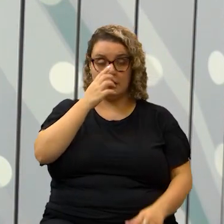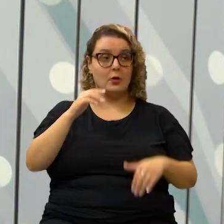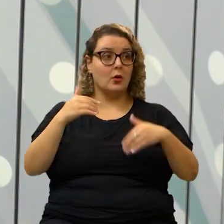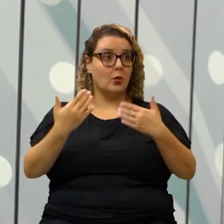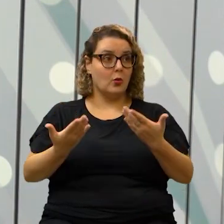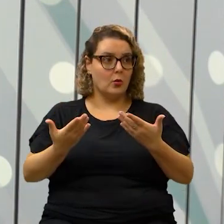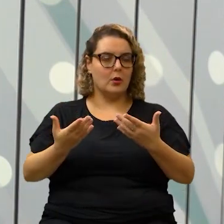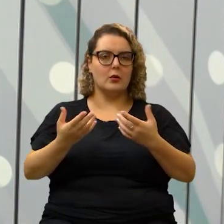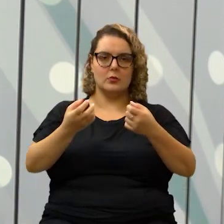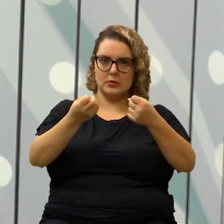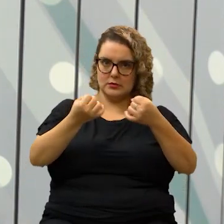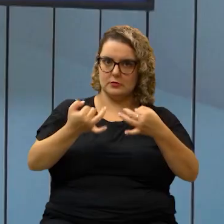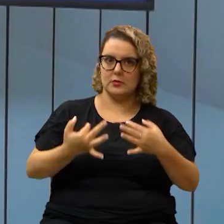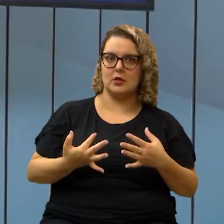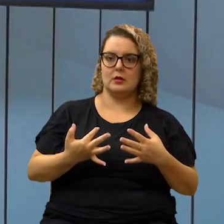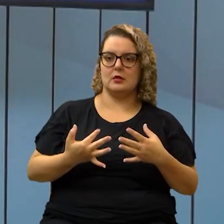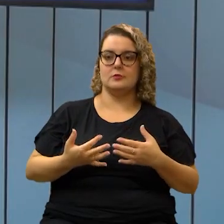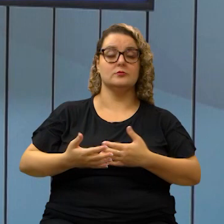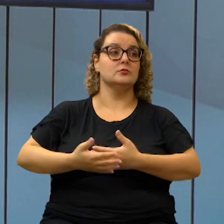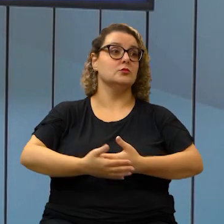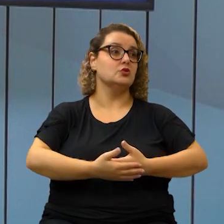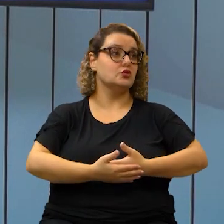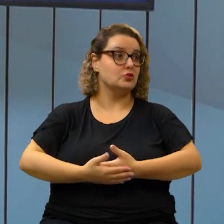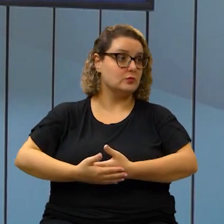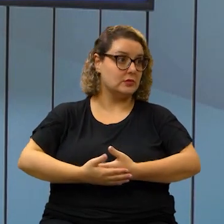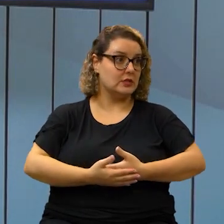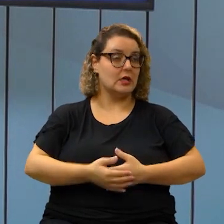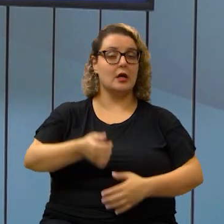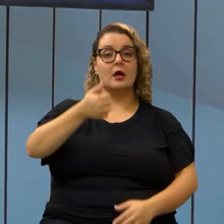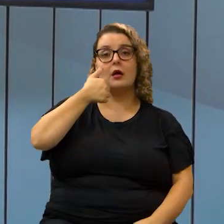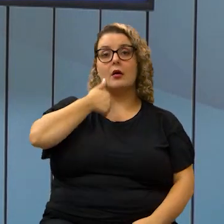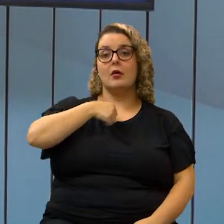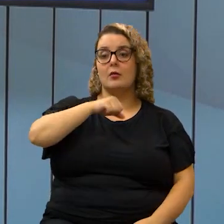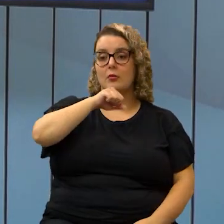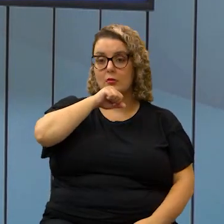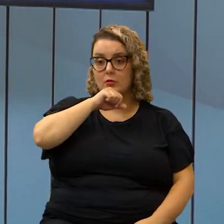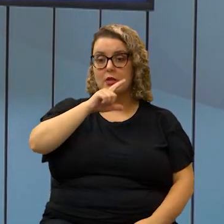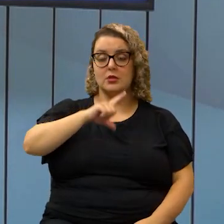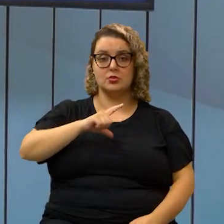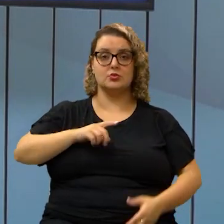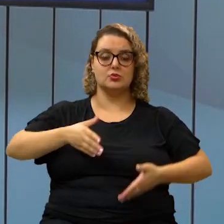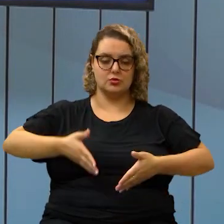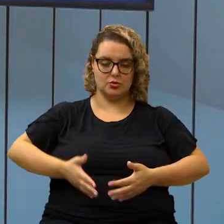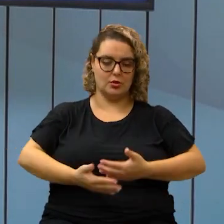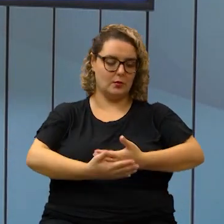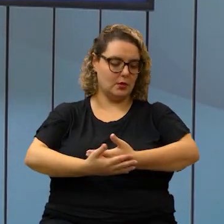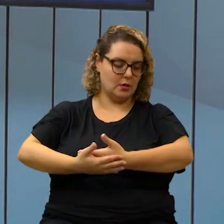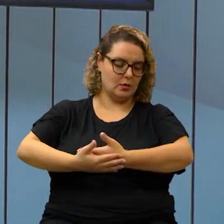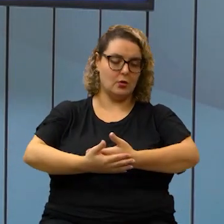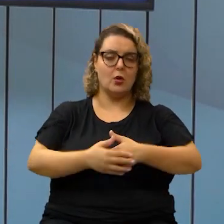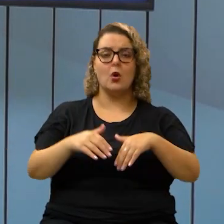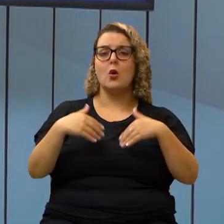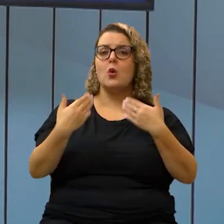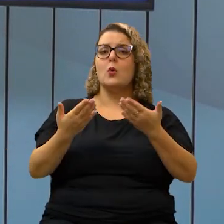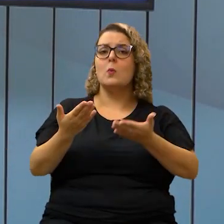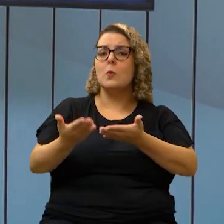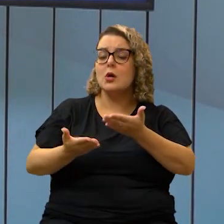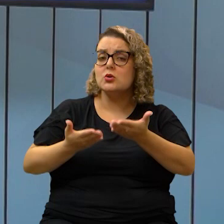né? As mamães que acabaram de ter aí os filhos, quais seriam os cuidados mais necessários para esse período aí,